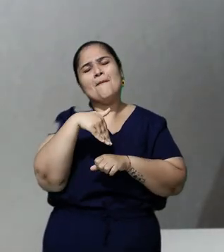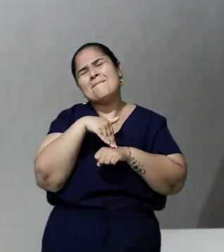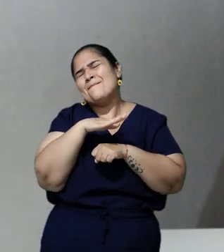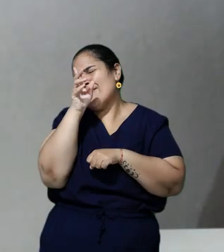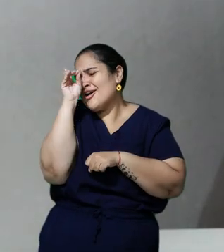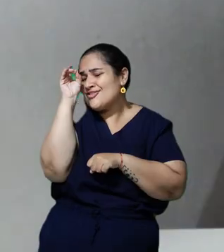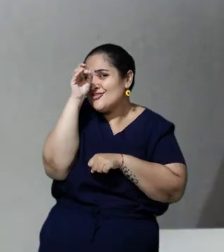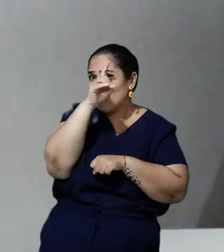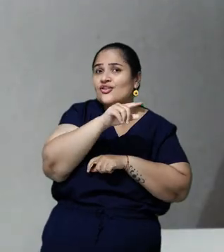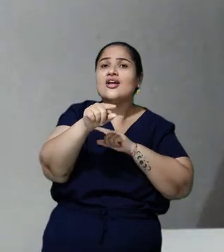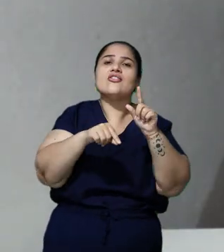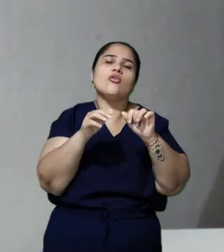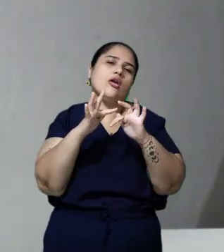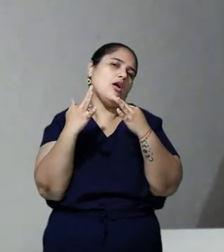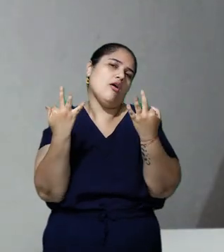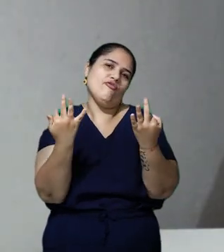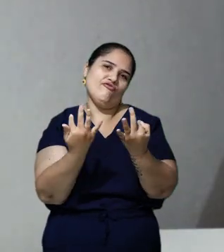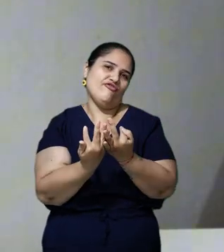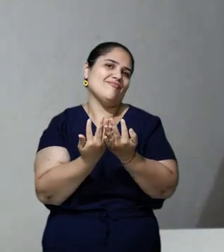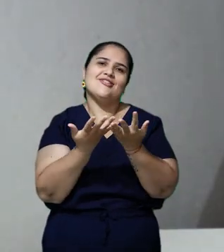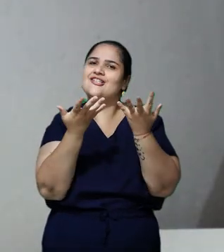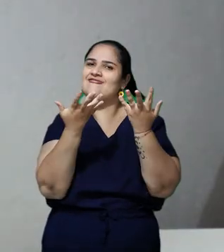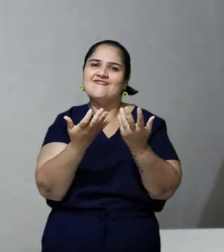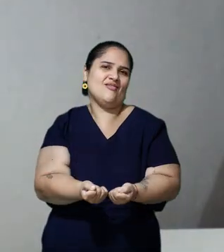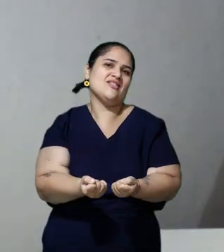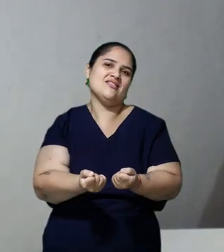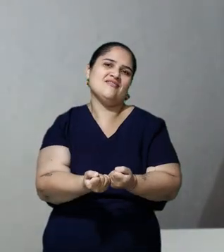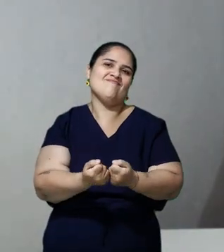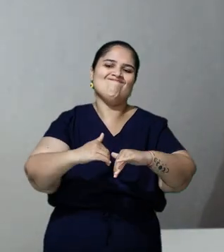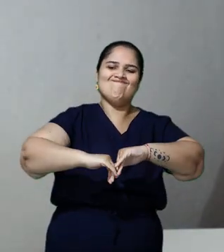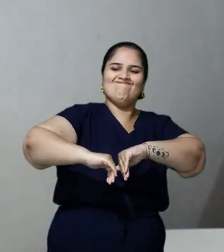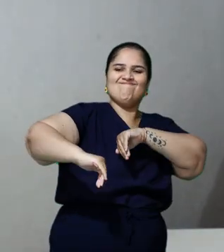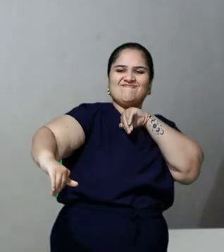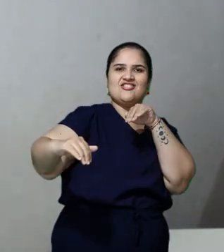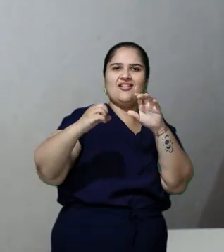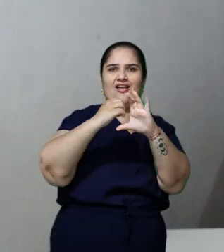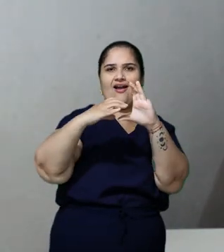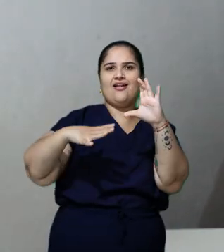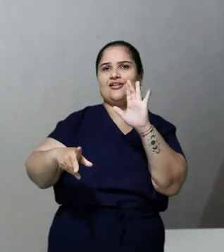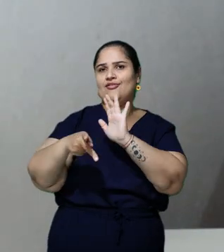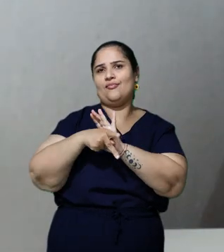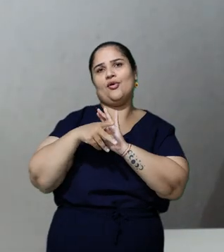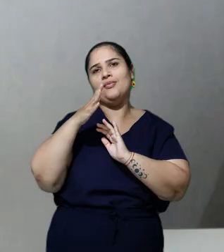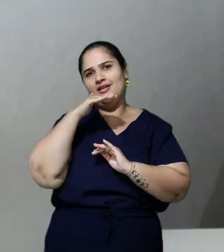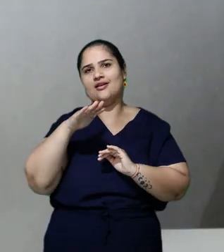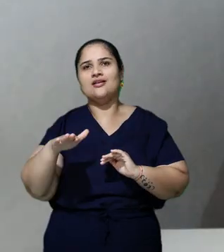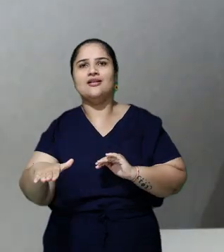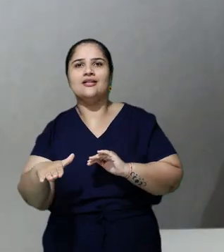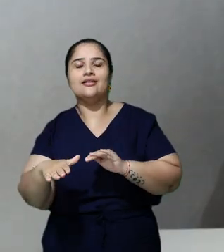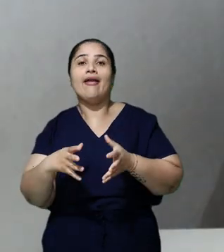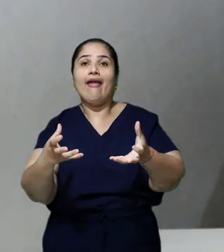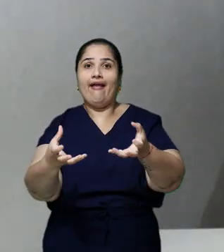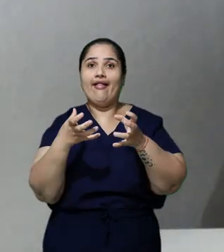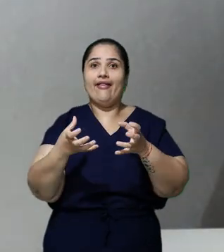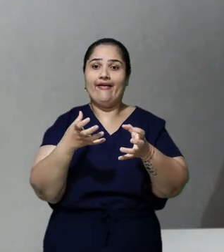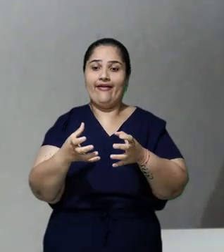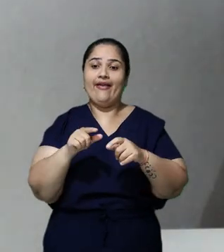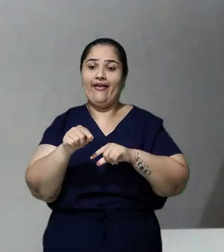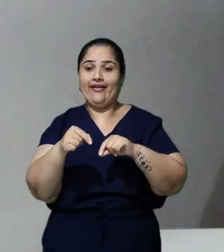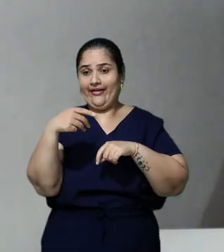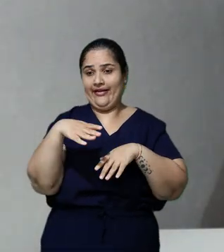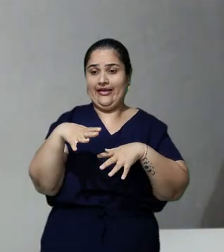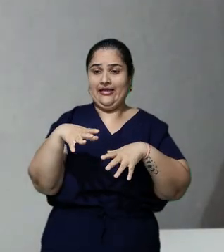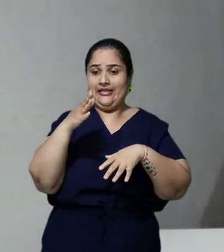a família ela rejeita a característica da criança. Tipo, ela percebe que a criança tem dificuldade no